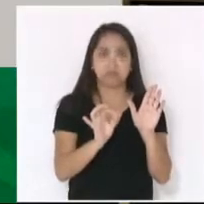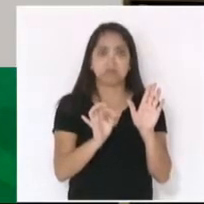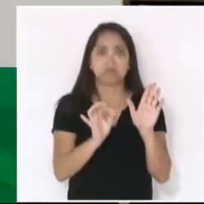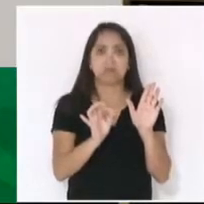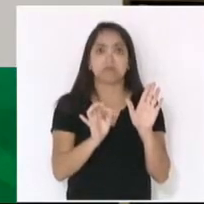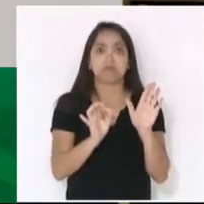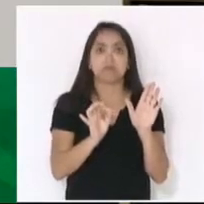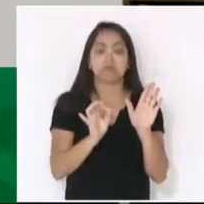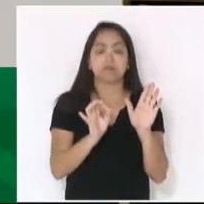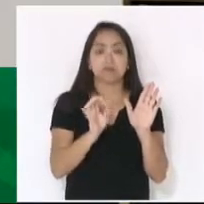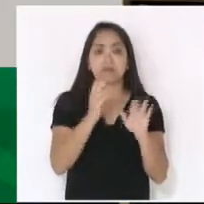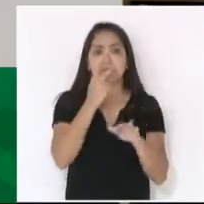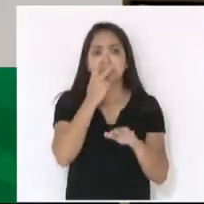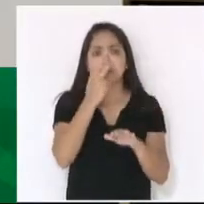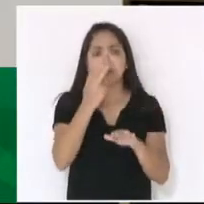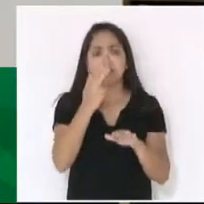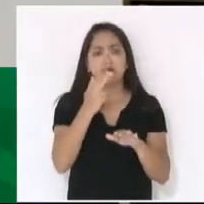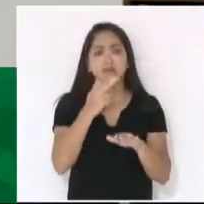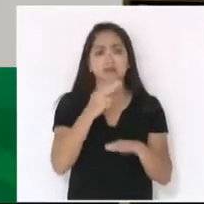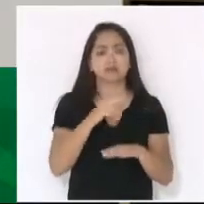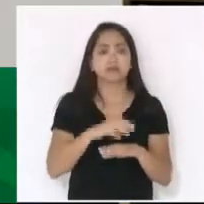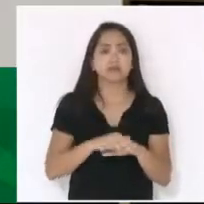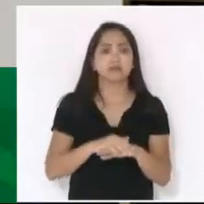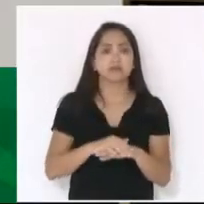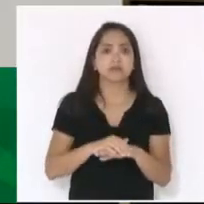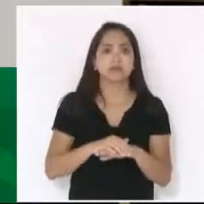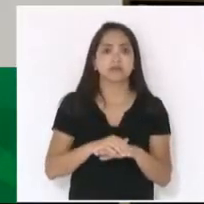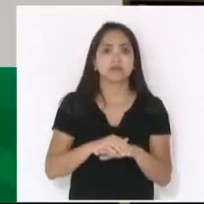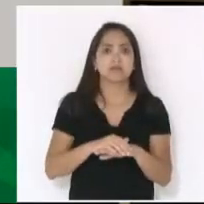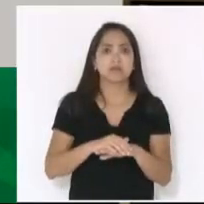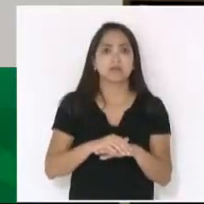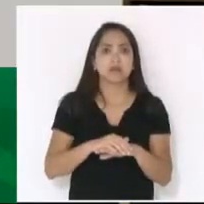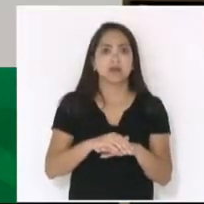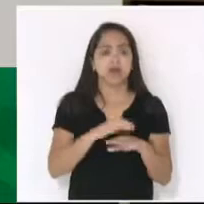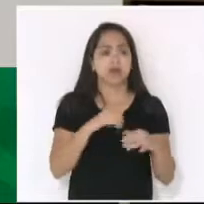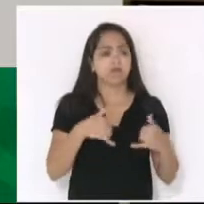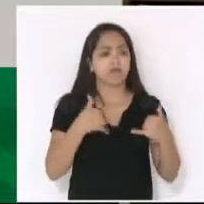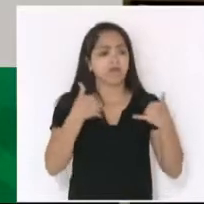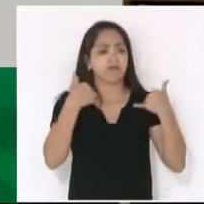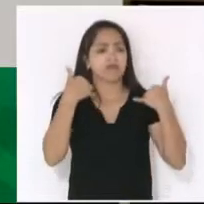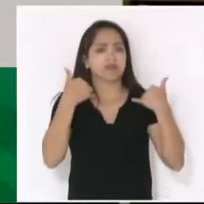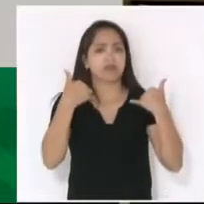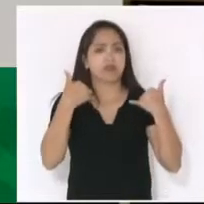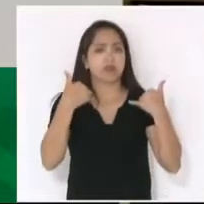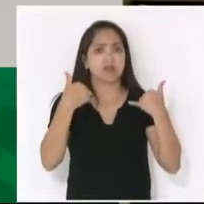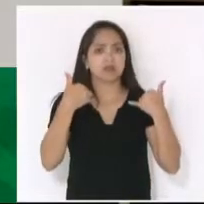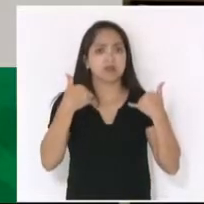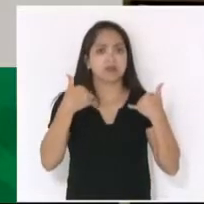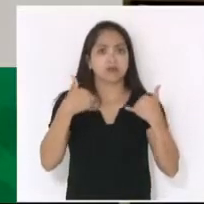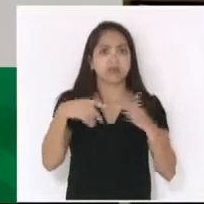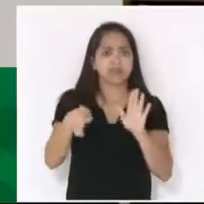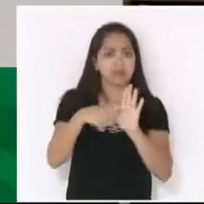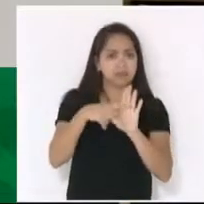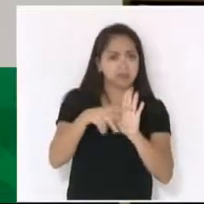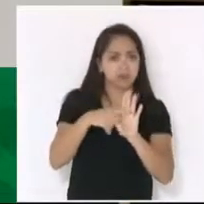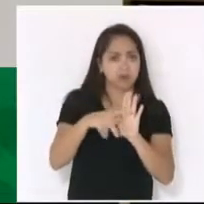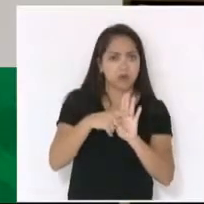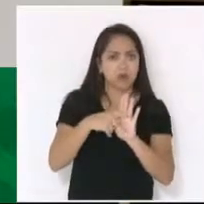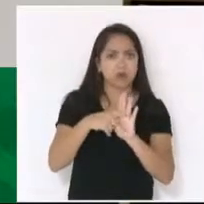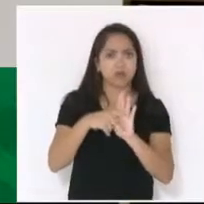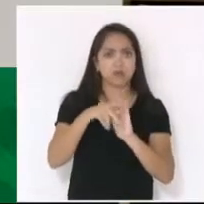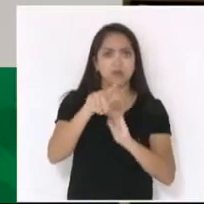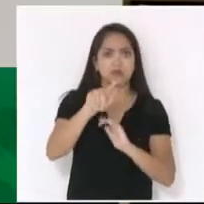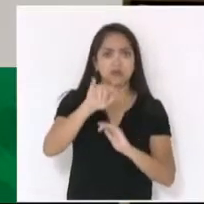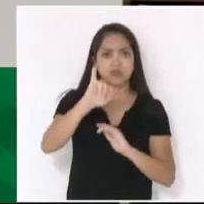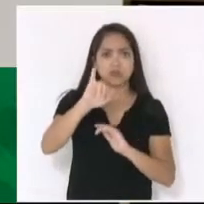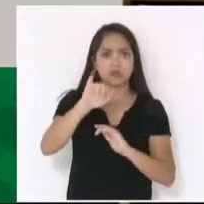Parece o desfile é de vantagens para os guincheiros parece que existe